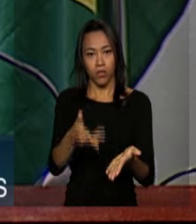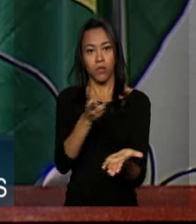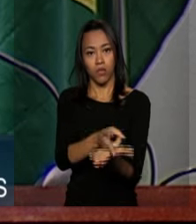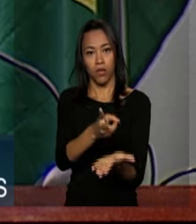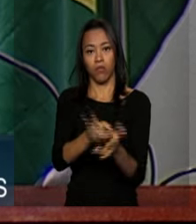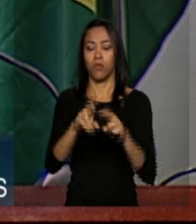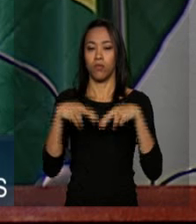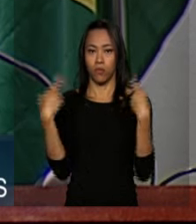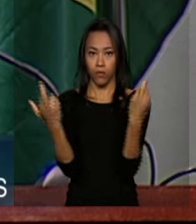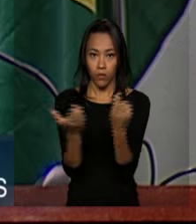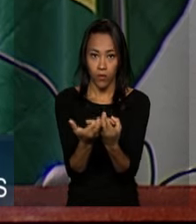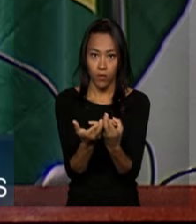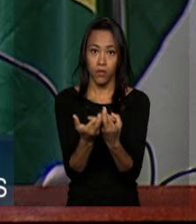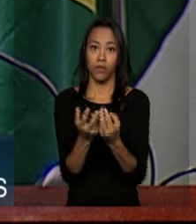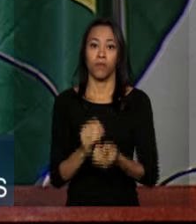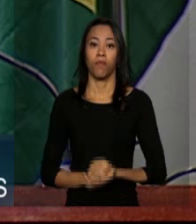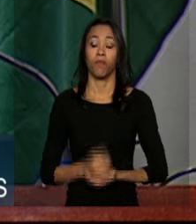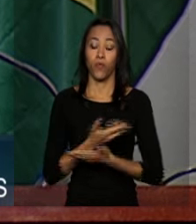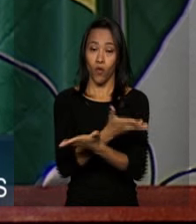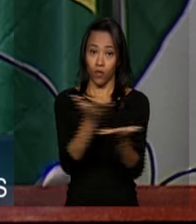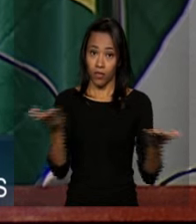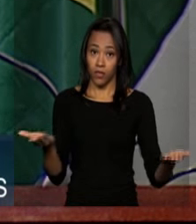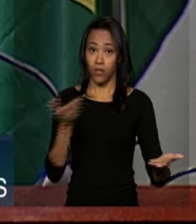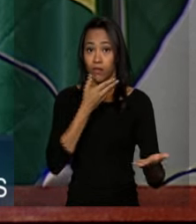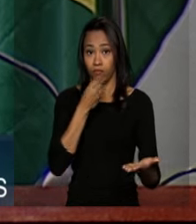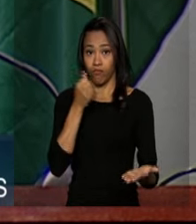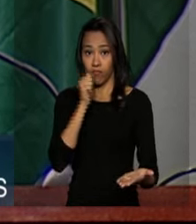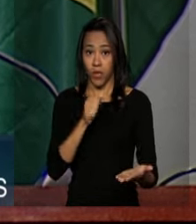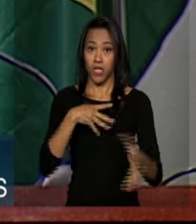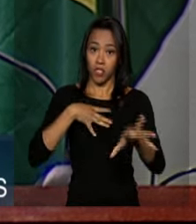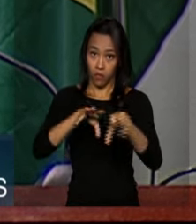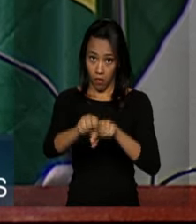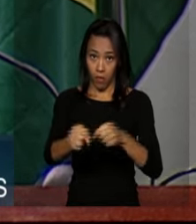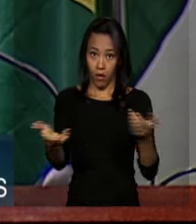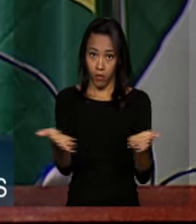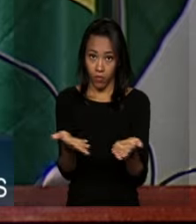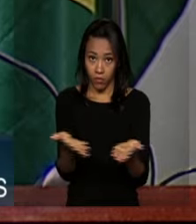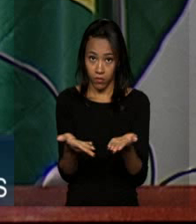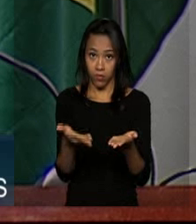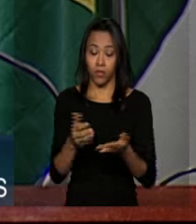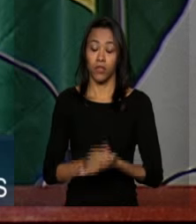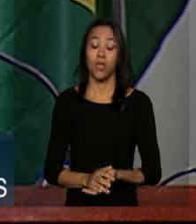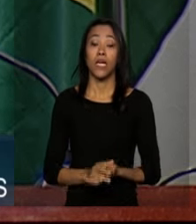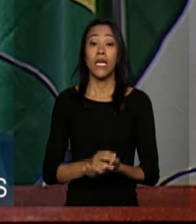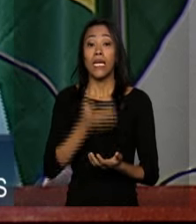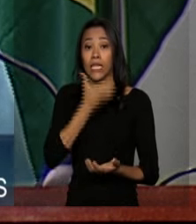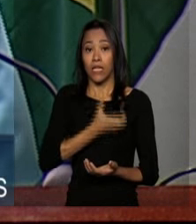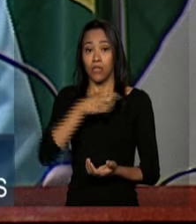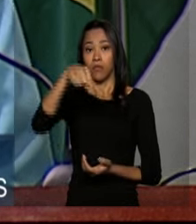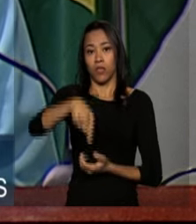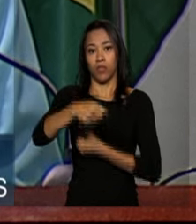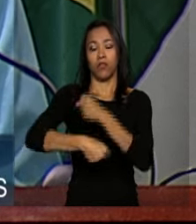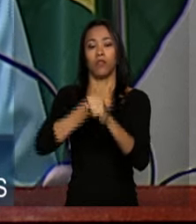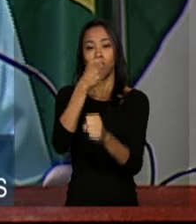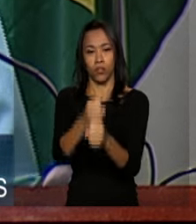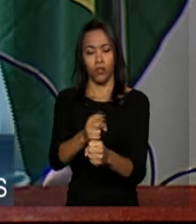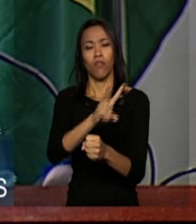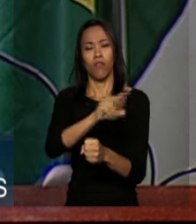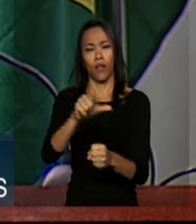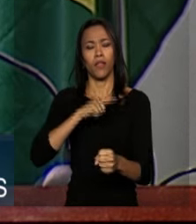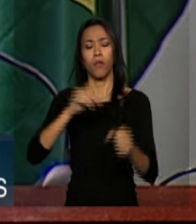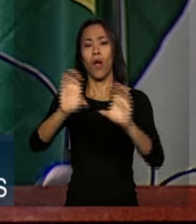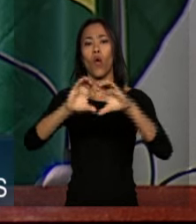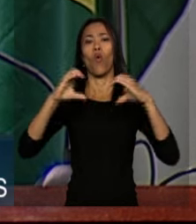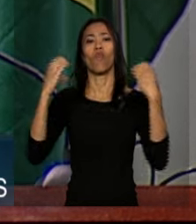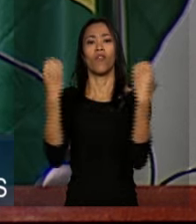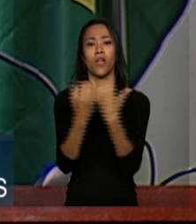sistematicamente. Queridas e queridos diplomatas, em dezembro deste ano, nós vamos chegar à Conferência de Paris